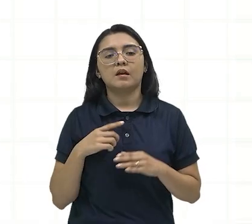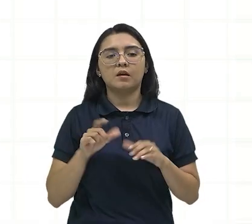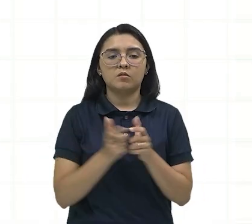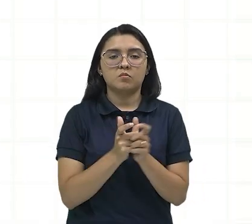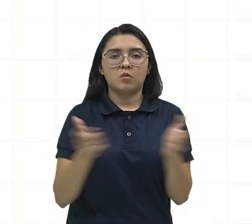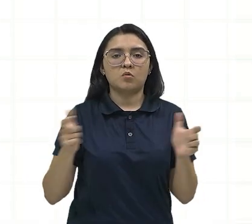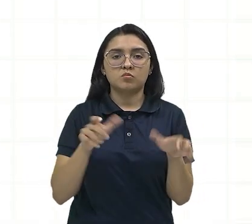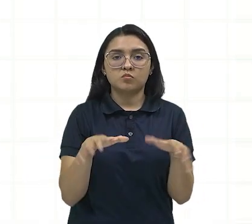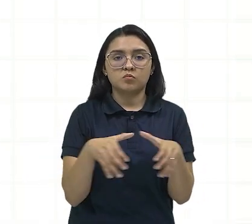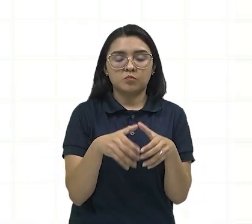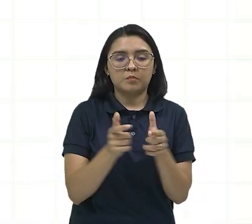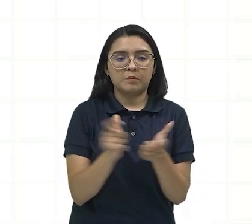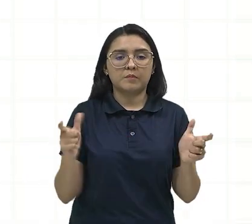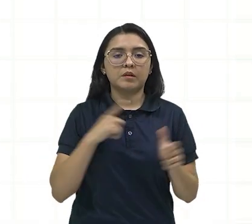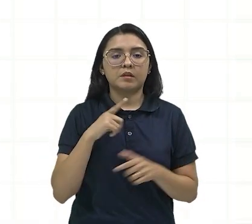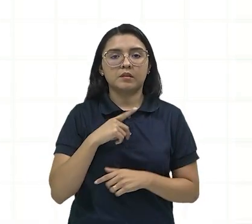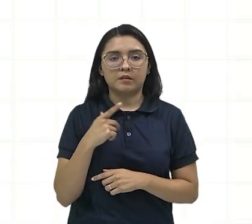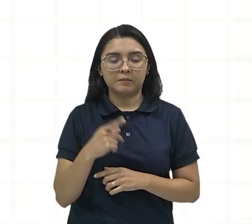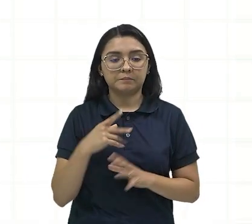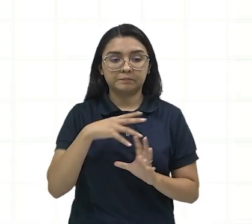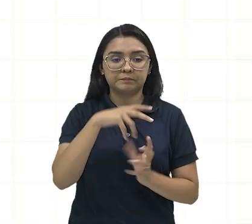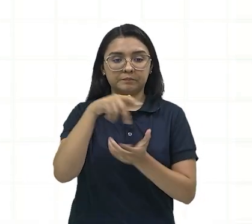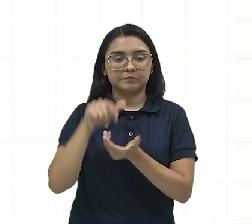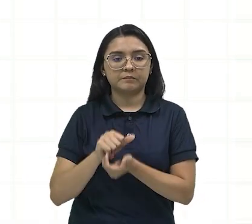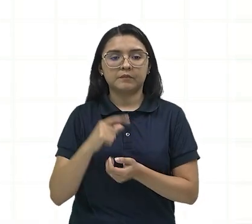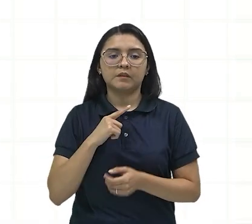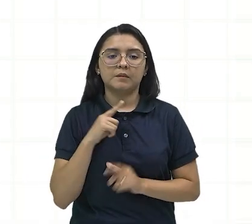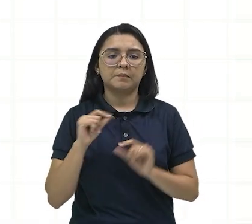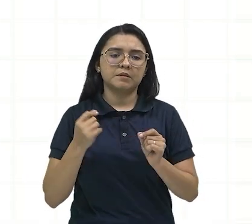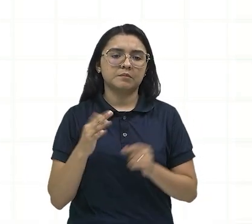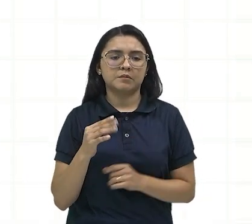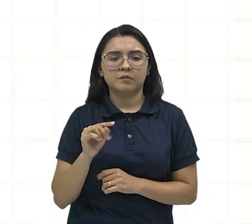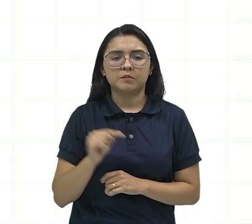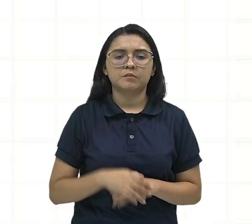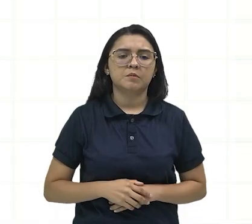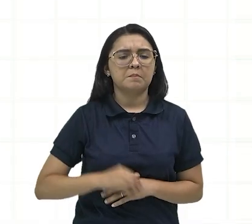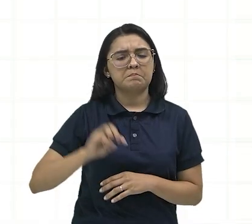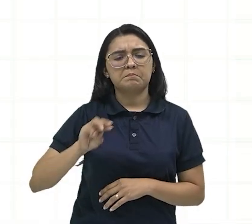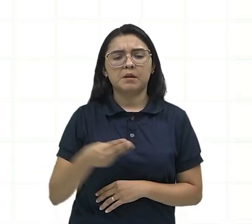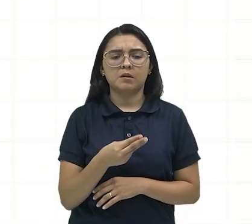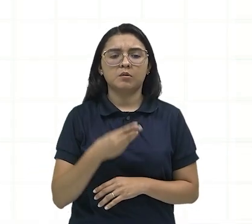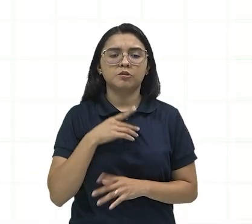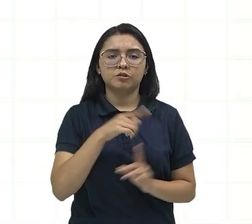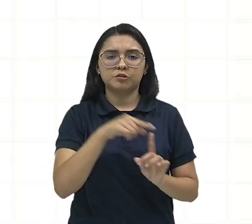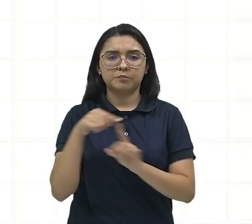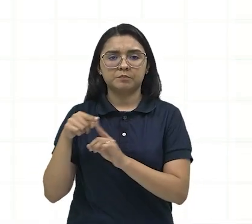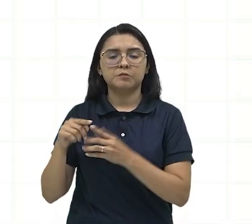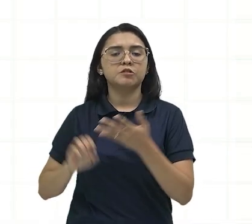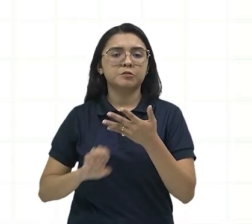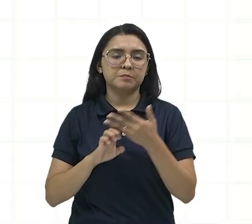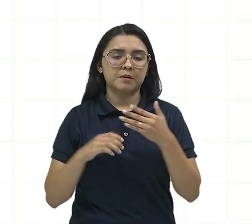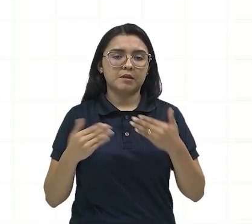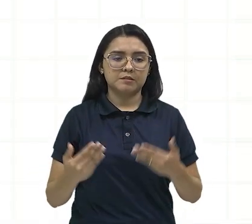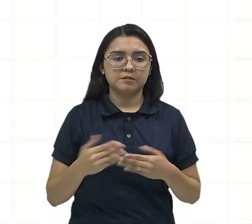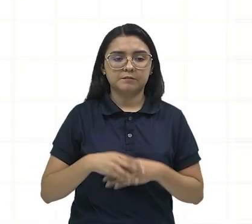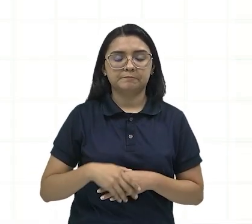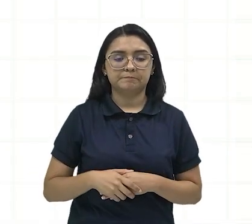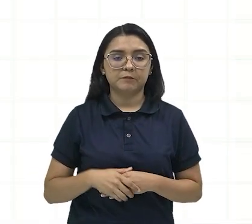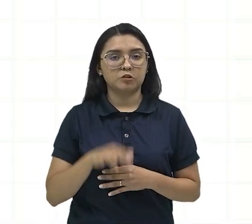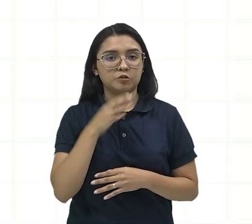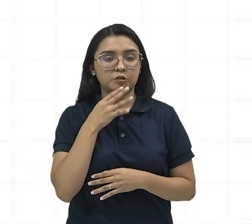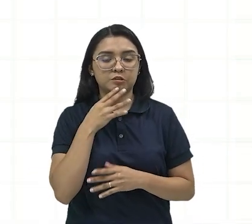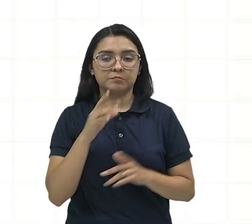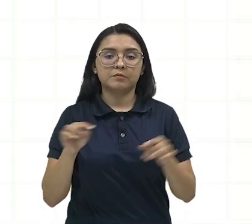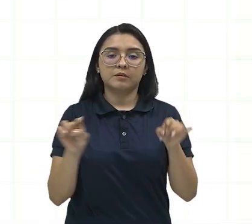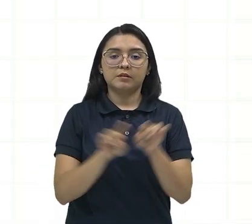de animais que tem no planeta Terra, formado aí por milhões de espécies que são conhecidas. E aqui